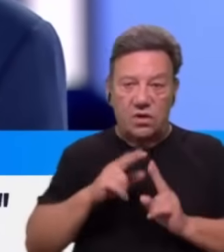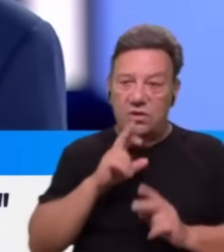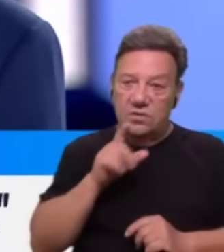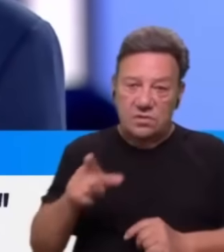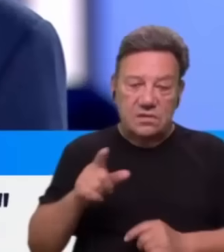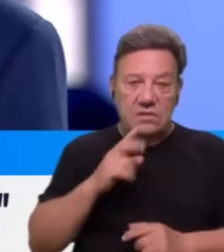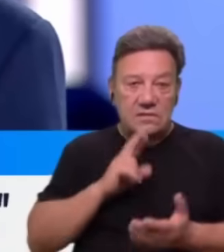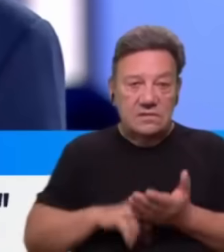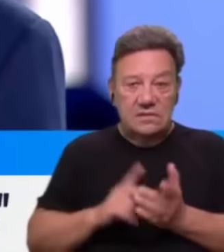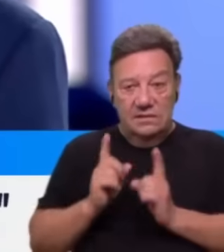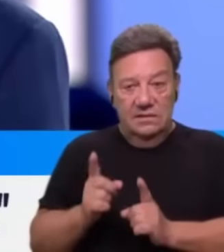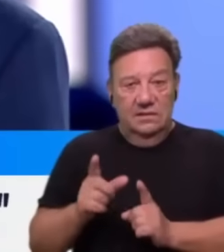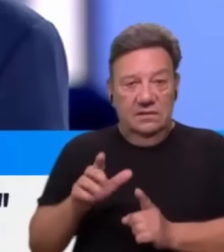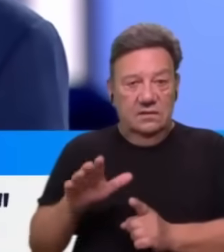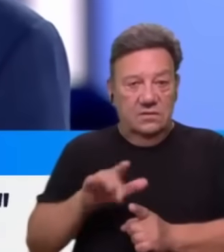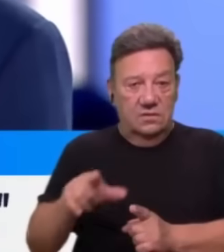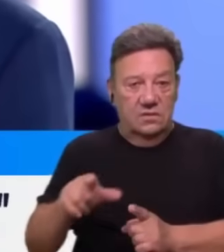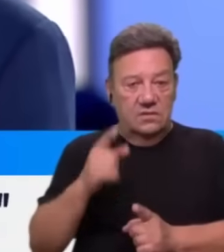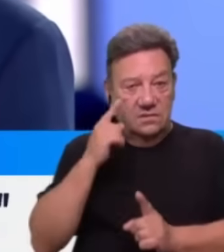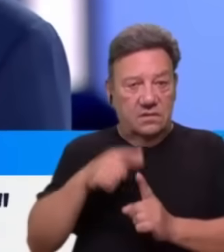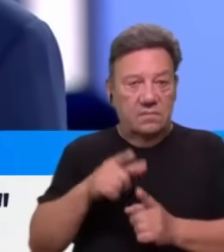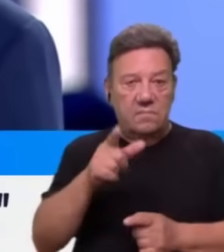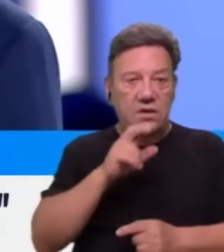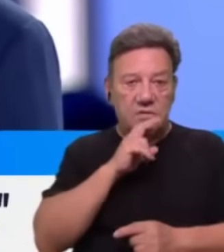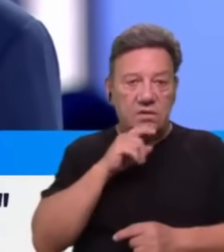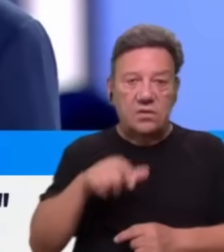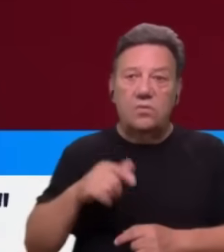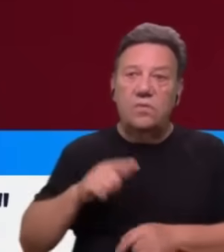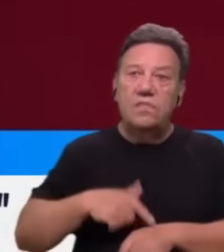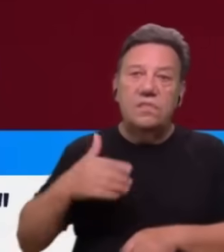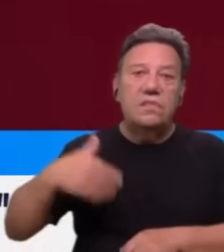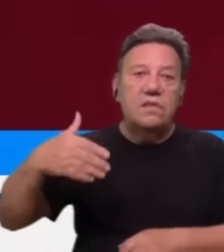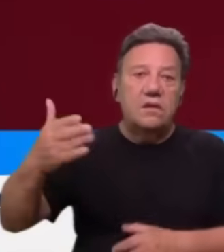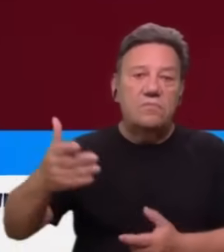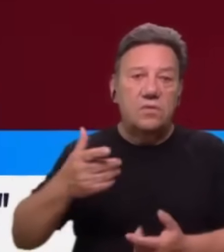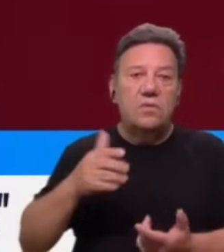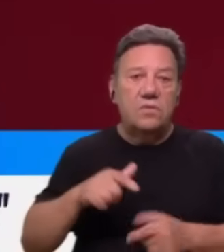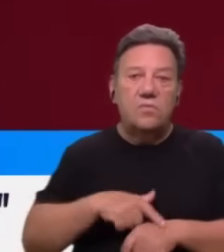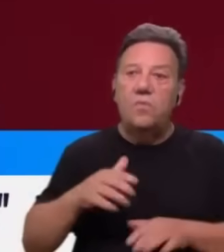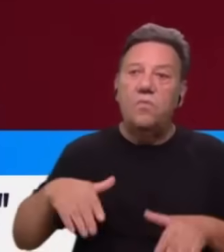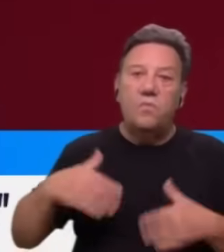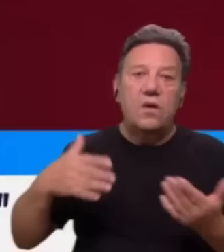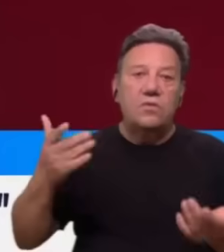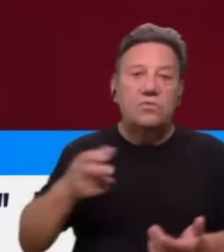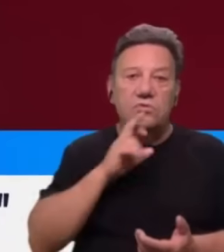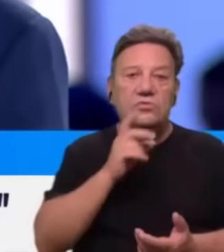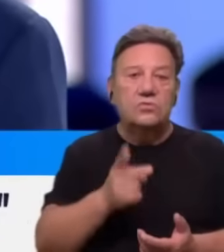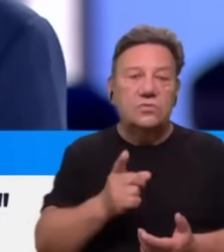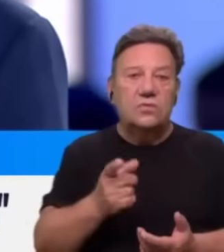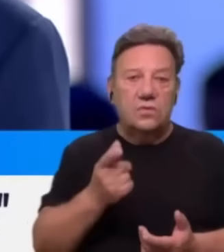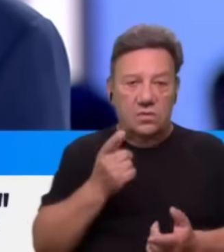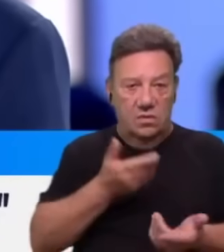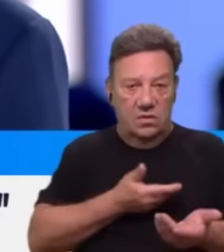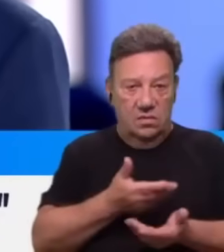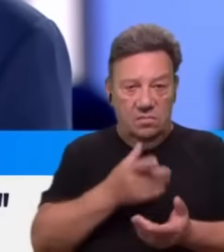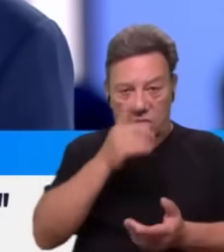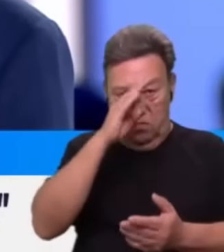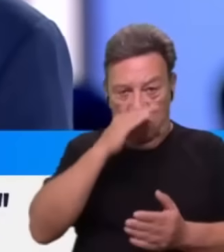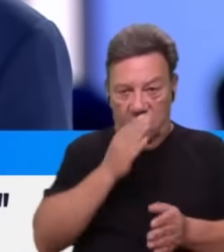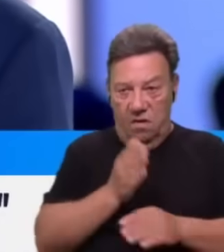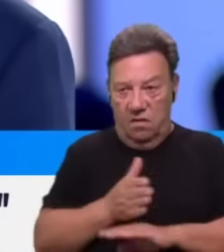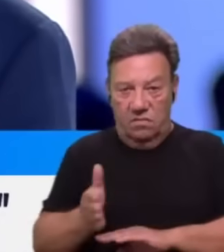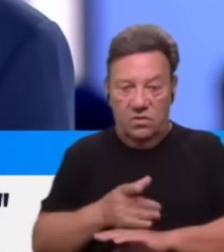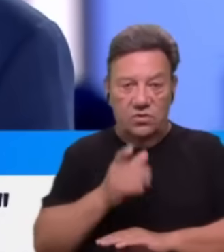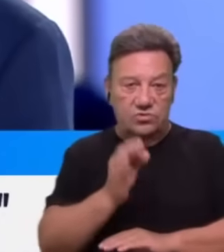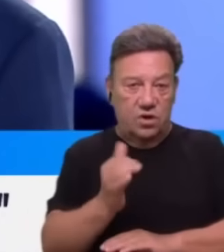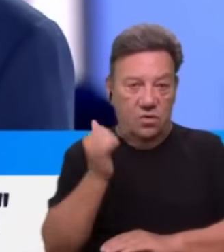exatamente nesse isso é soluções daqui a pouco tempo e que soluções que já ontem